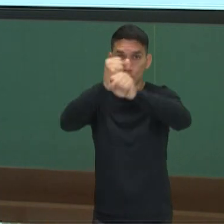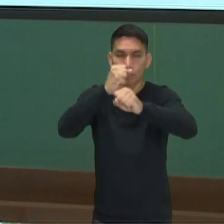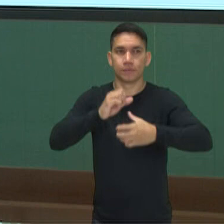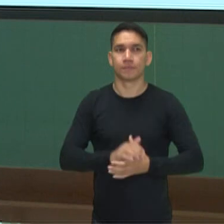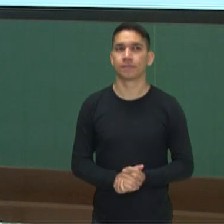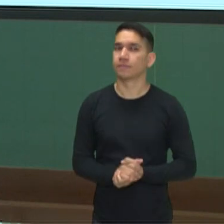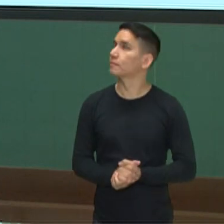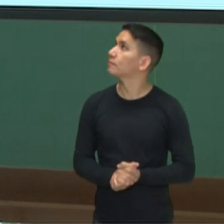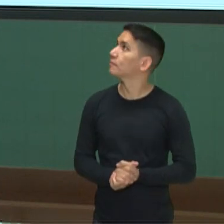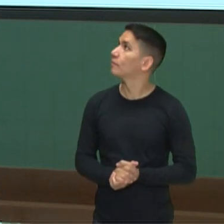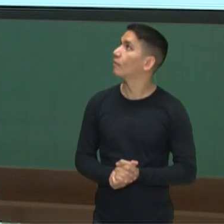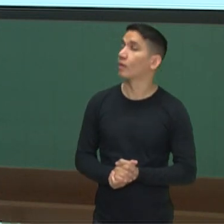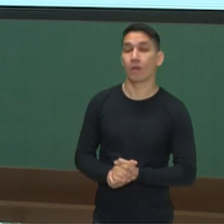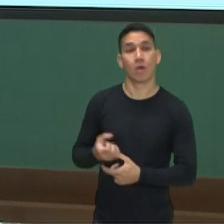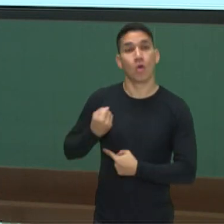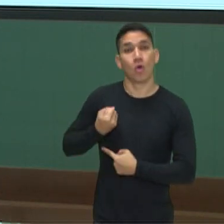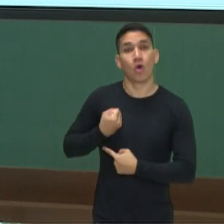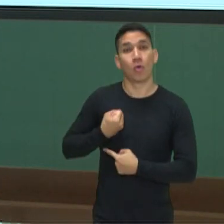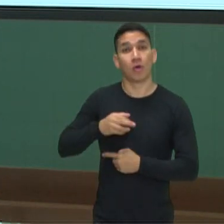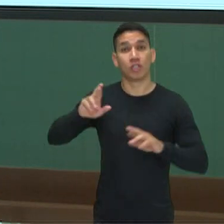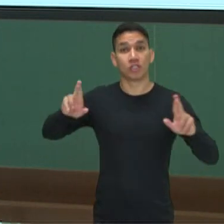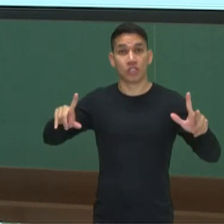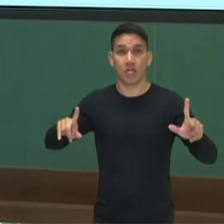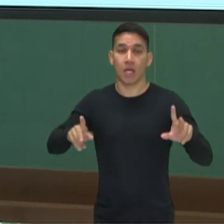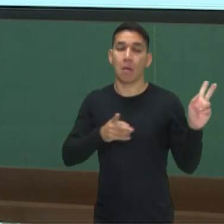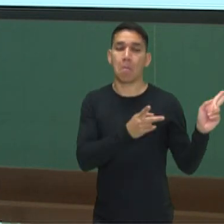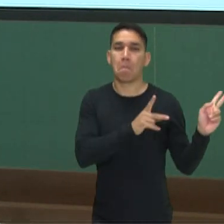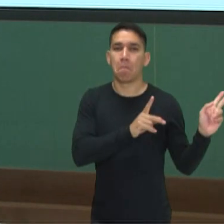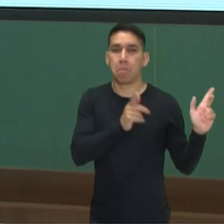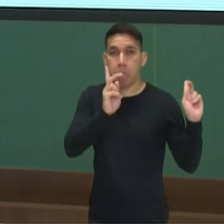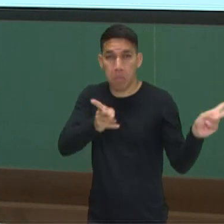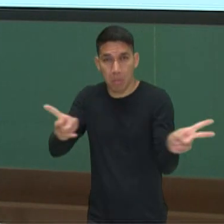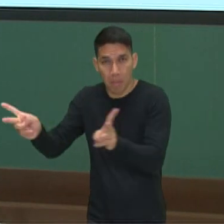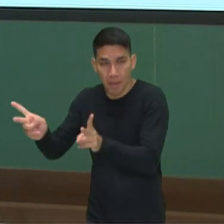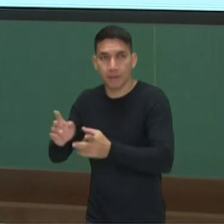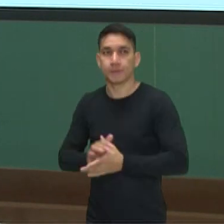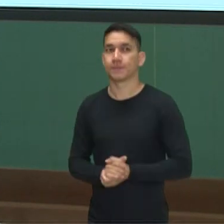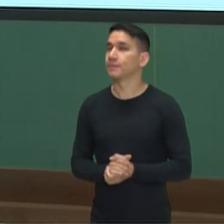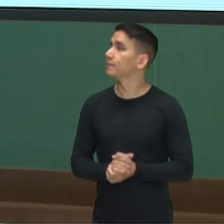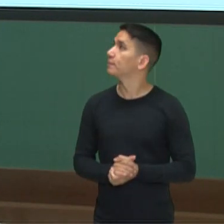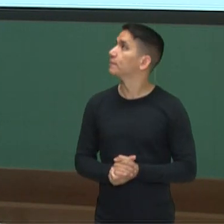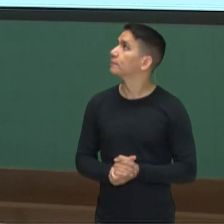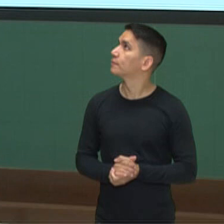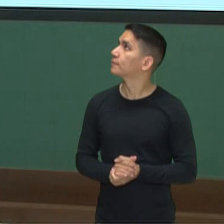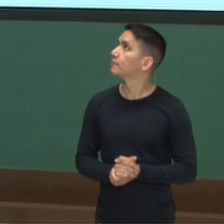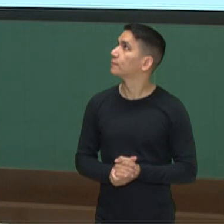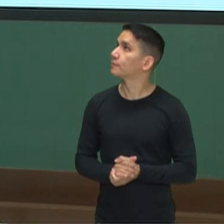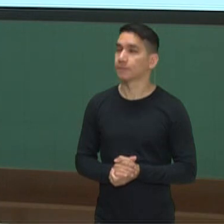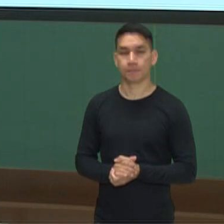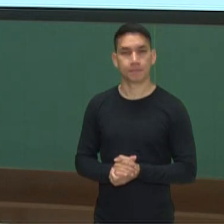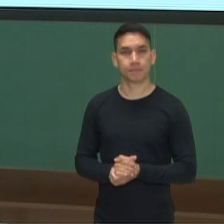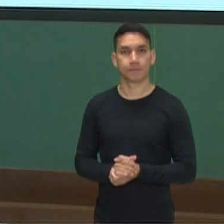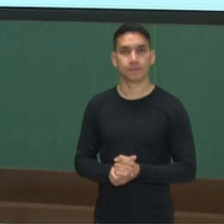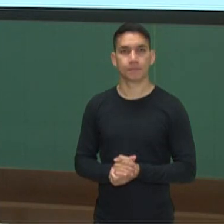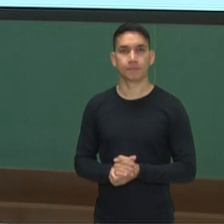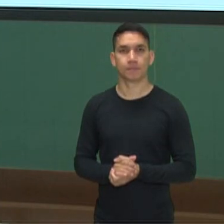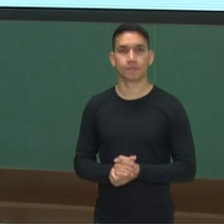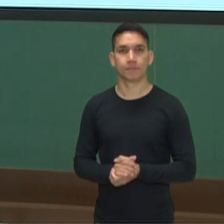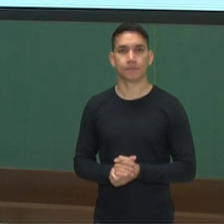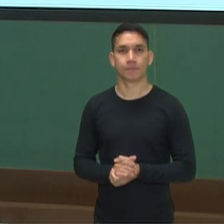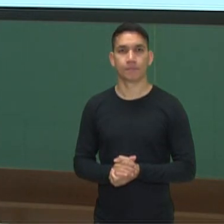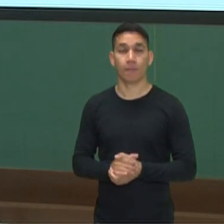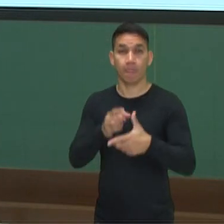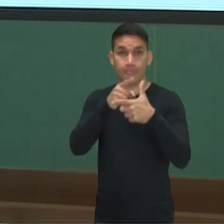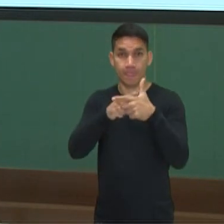número e letra diferente, repete todo mundo. Regrinha de sinal agora, menos com mais, menos 4 vezes 3, 12. Ok? A